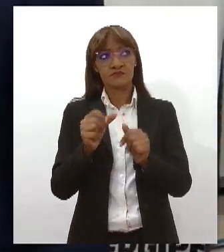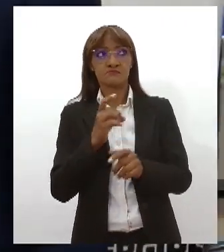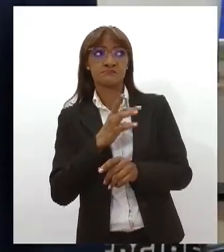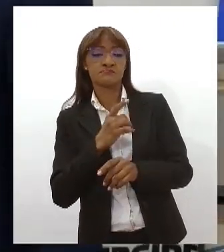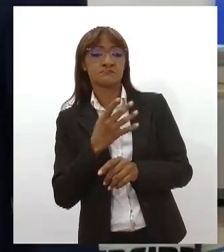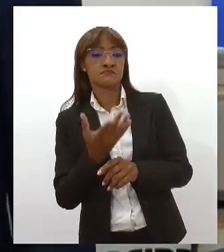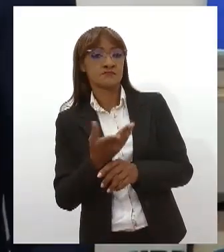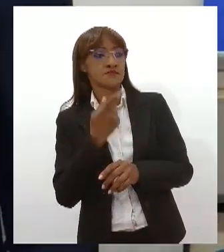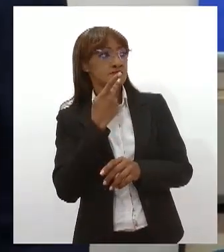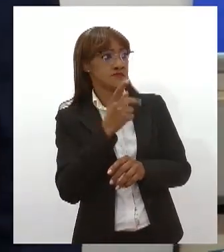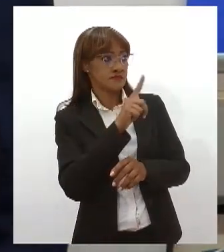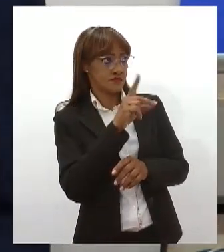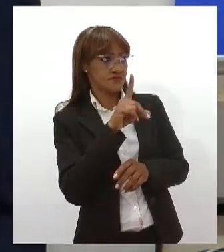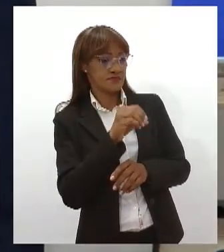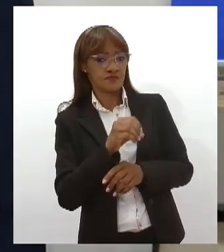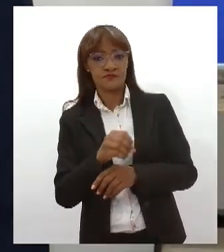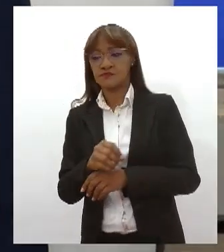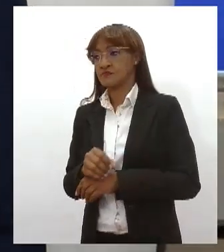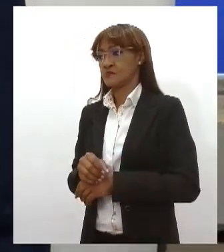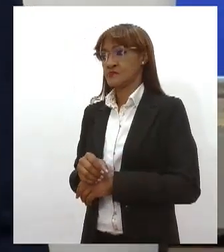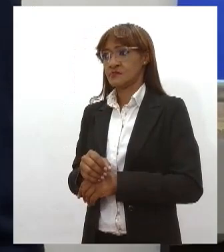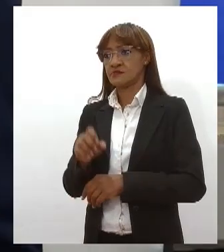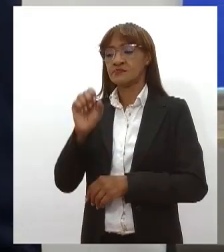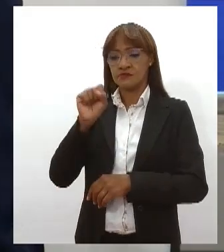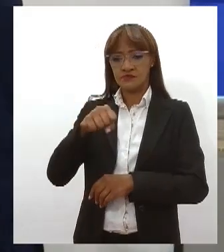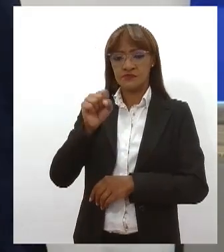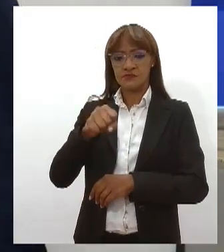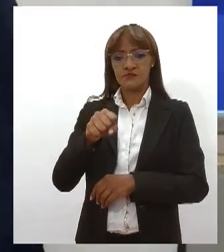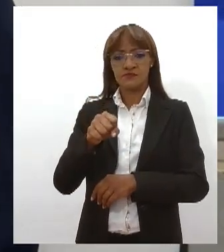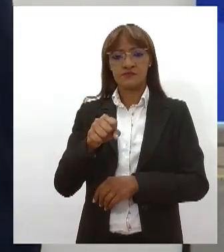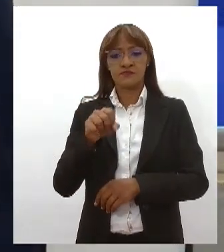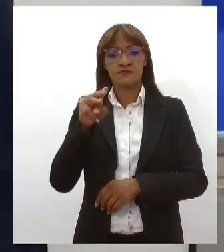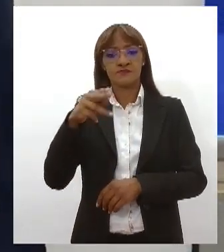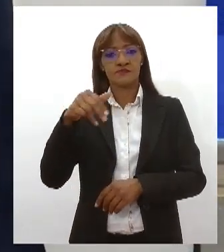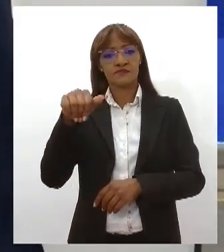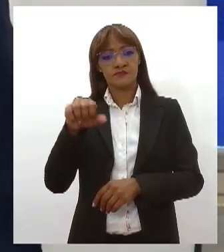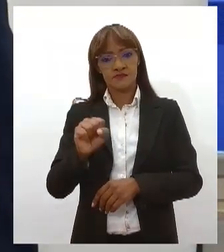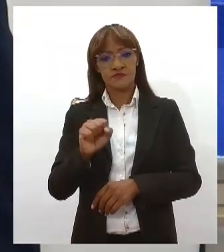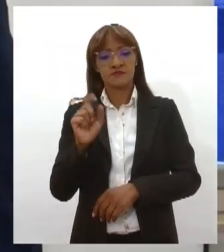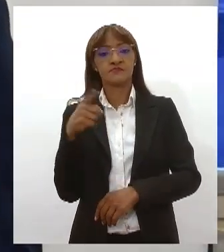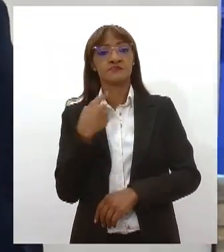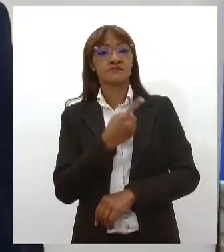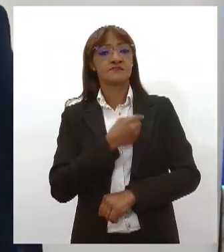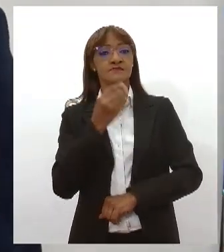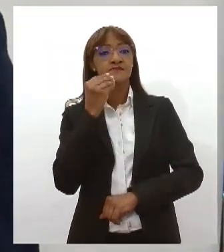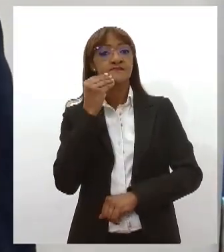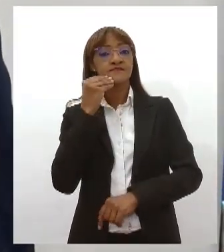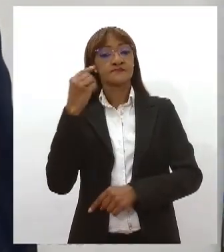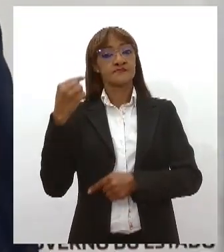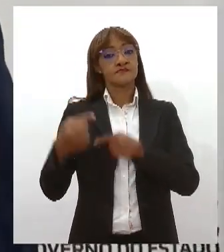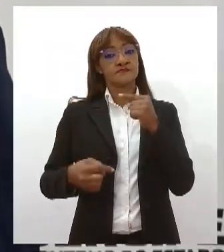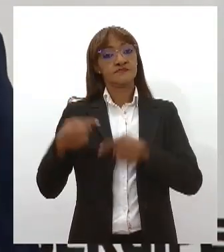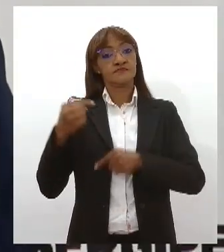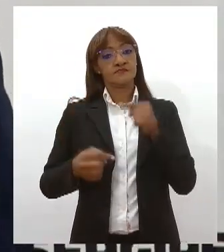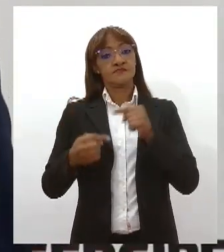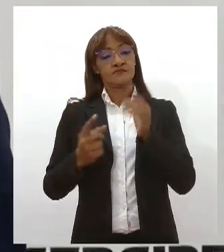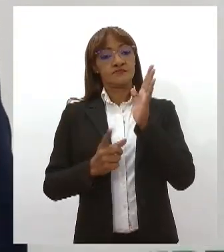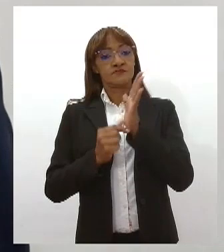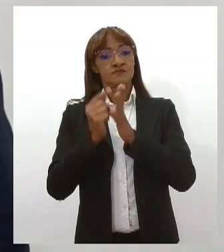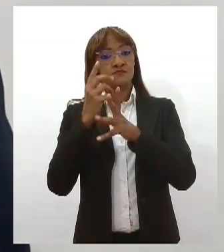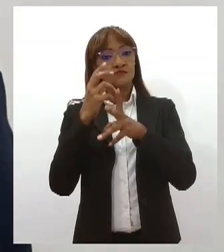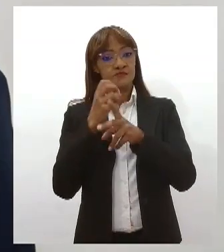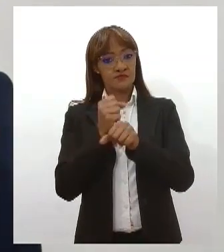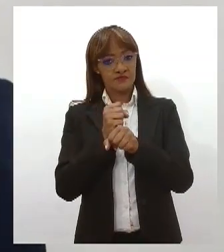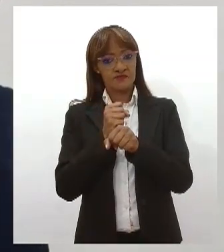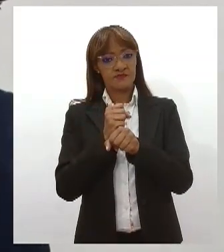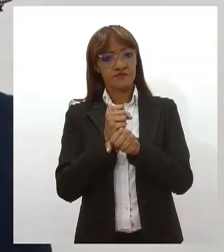LDO. Exatamente, Marcos. Nós temos a oportunidade de debater a Lei de Diretrizes Orçamentárias, que